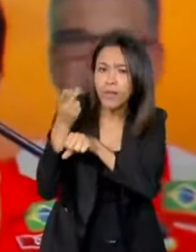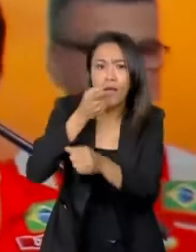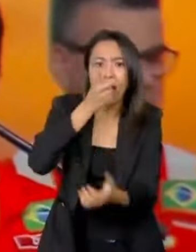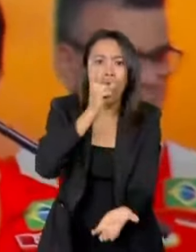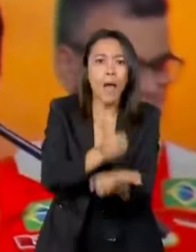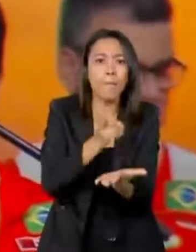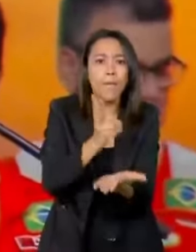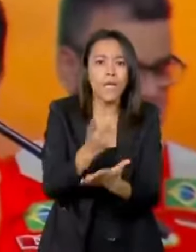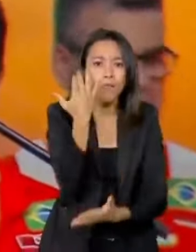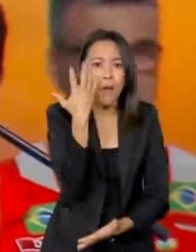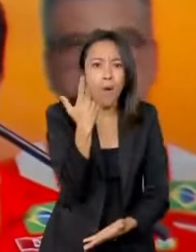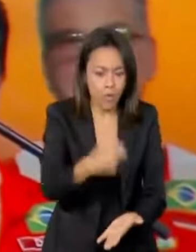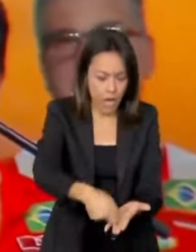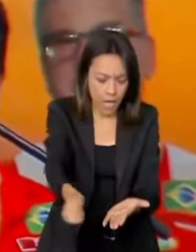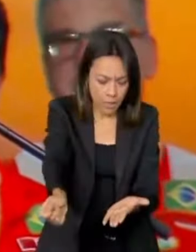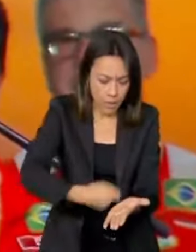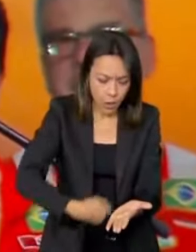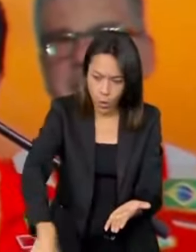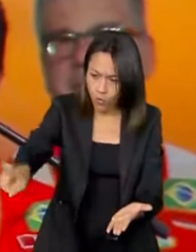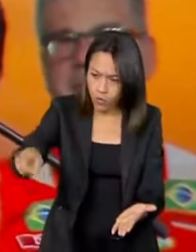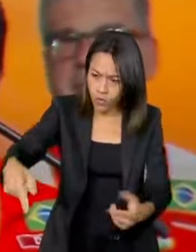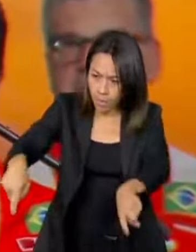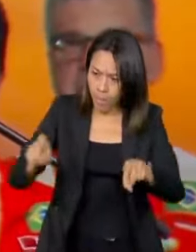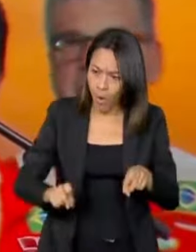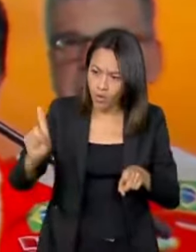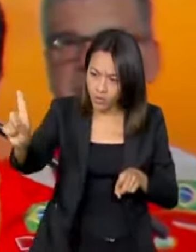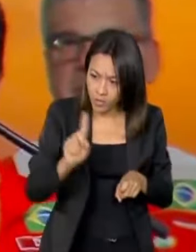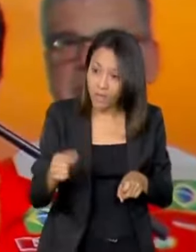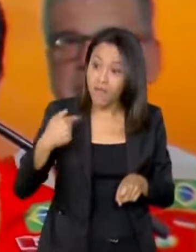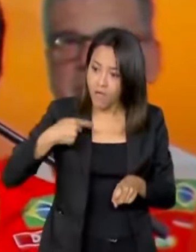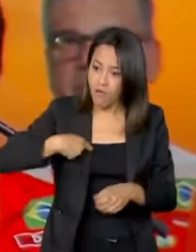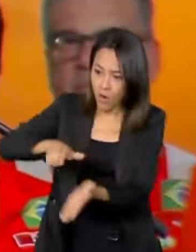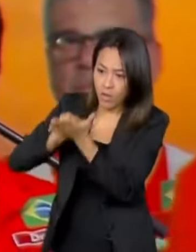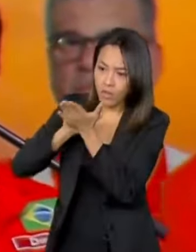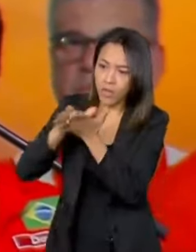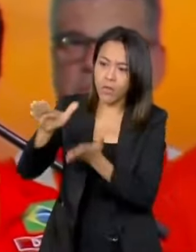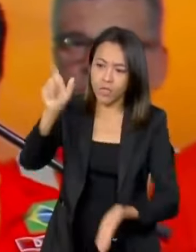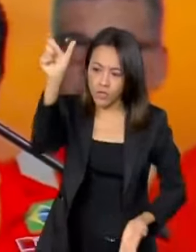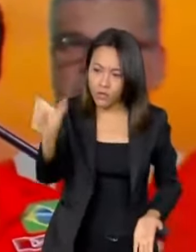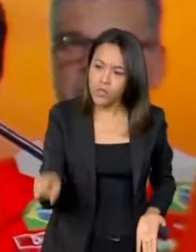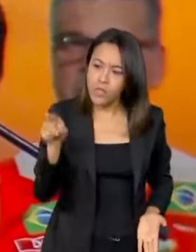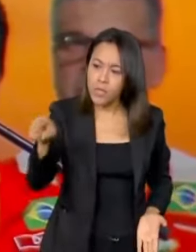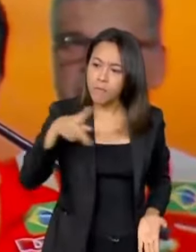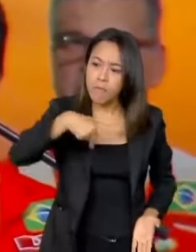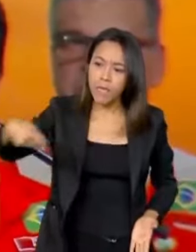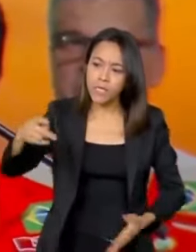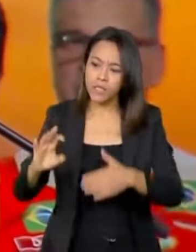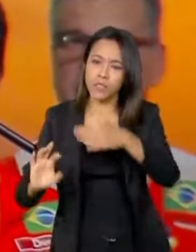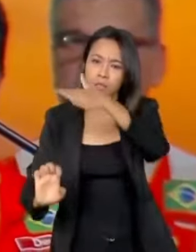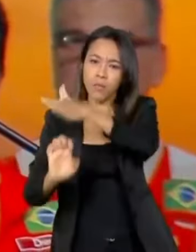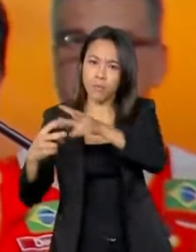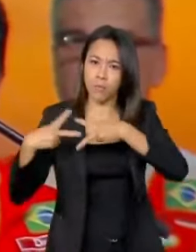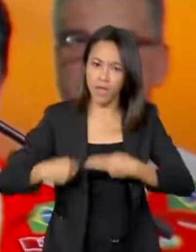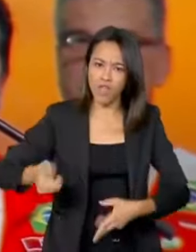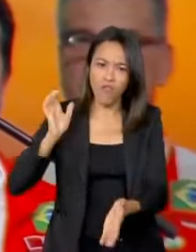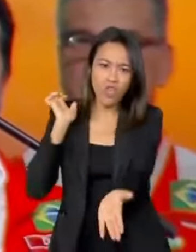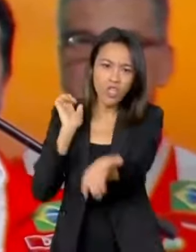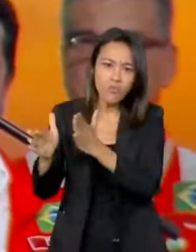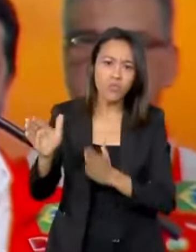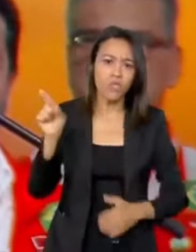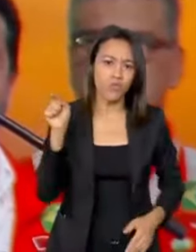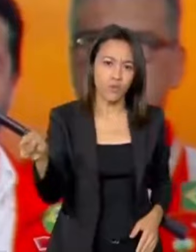para assinar a sua posse irá assinar a sua demissão de presidente da Petrobras. Porque nós temos que provar que